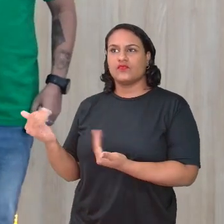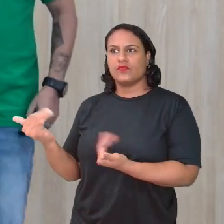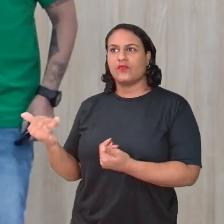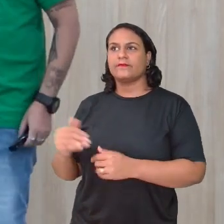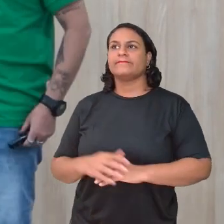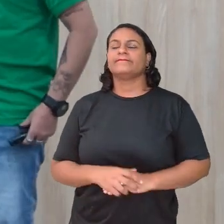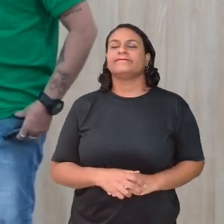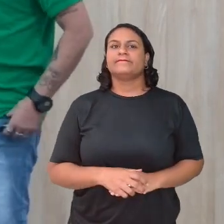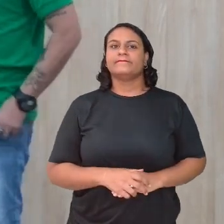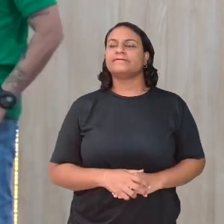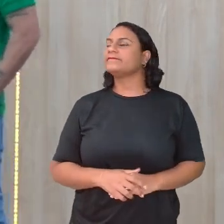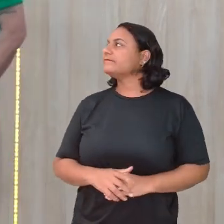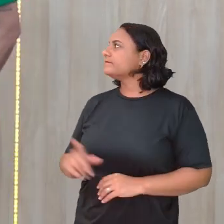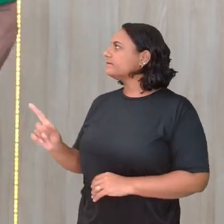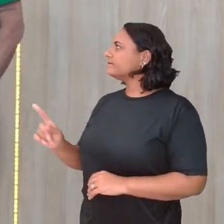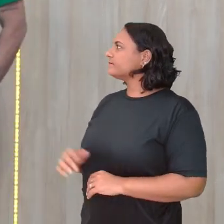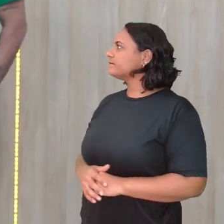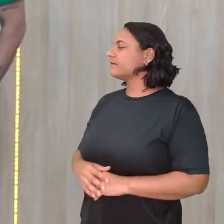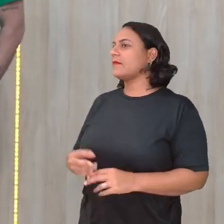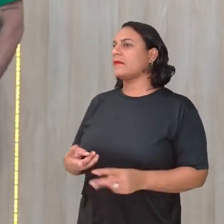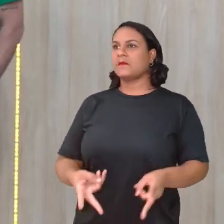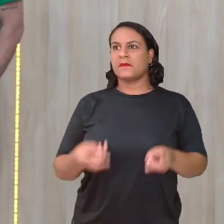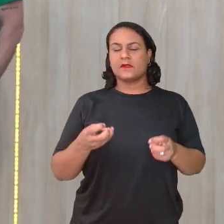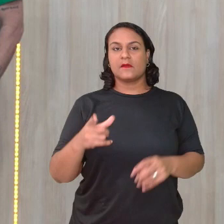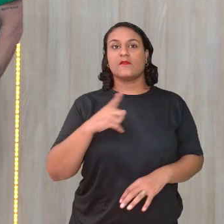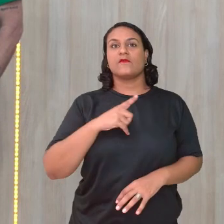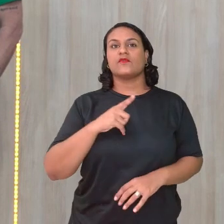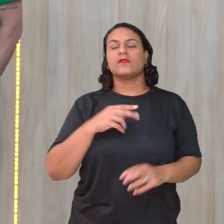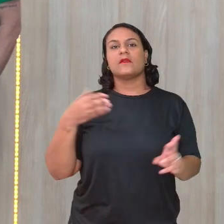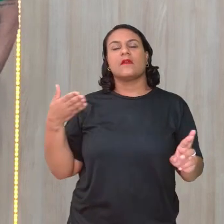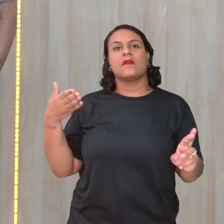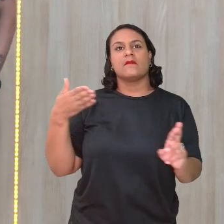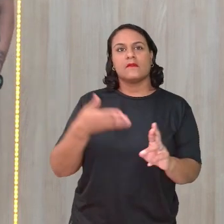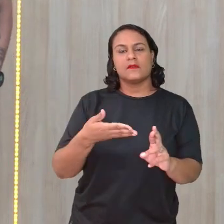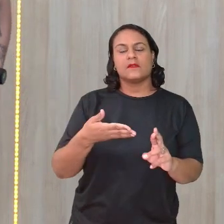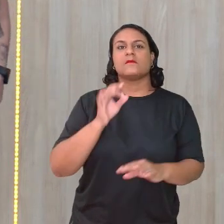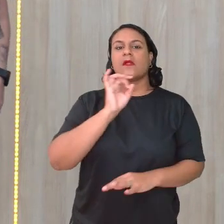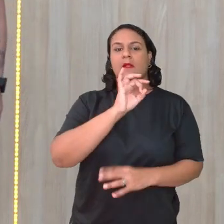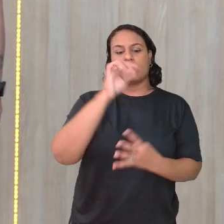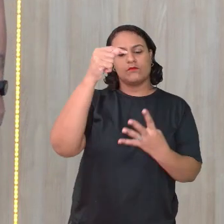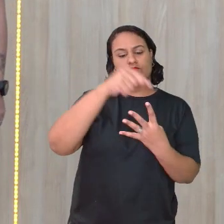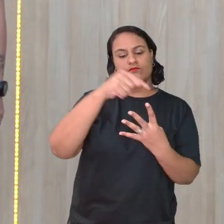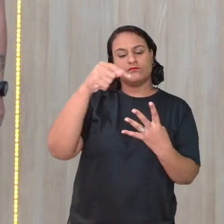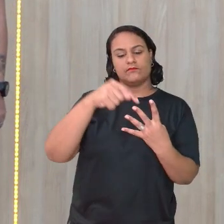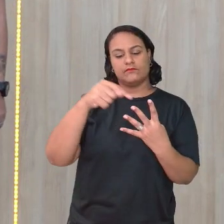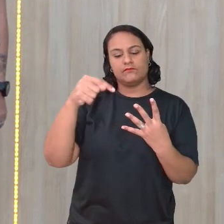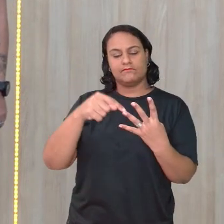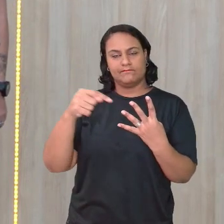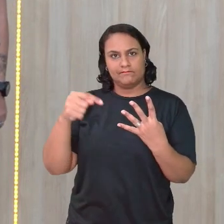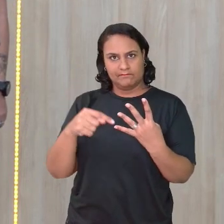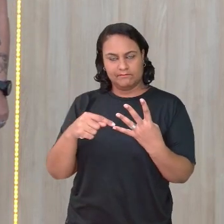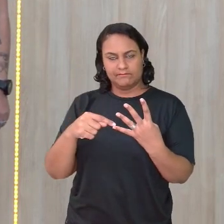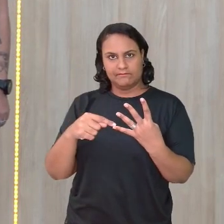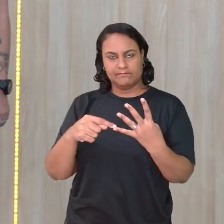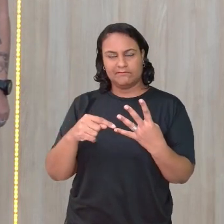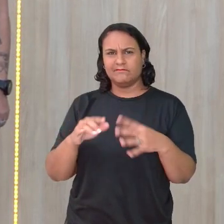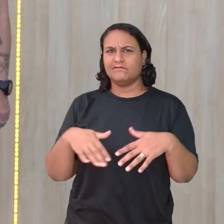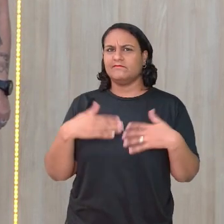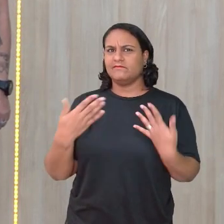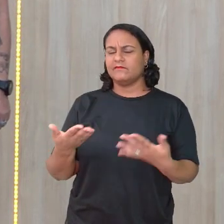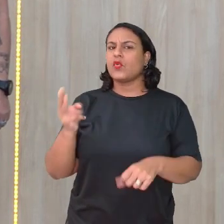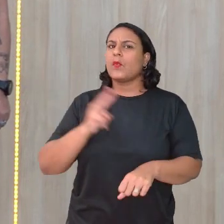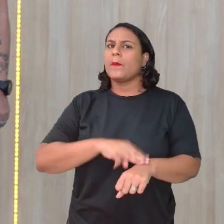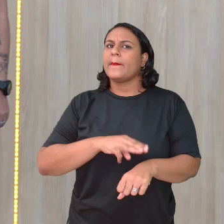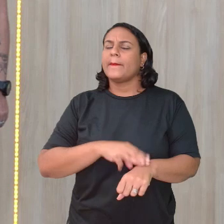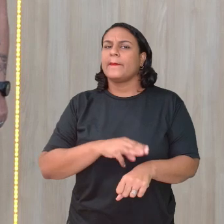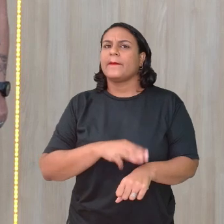tá certo? Então, percebe que eu vou ter aqui a referência para cada um daqueles ali. Ou seja, na hora que eu